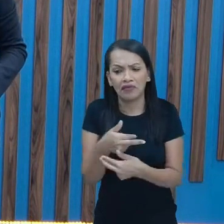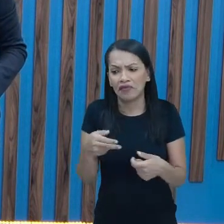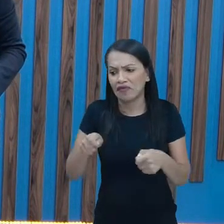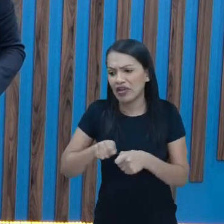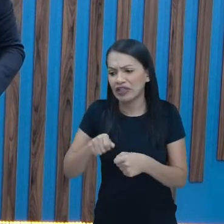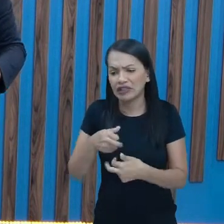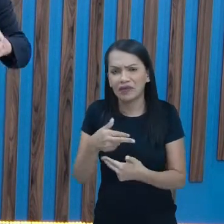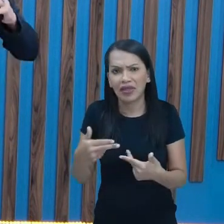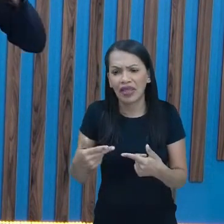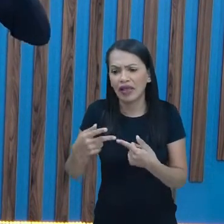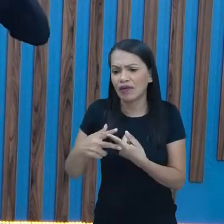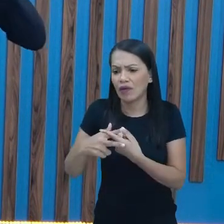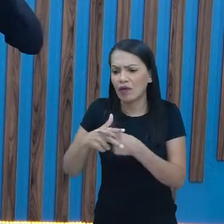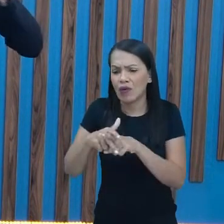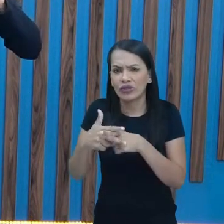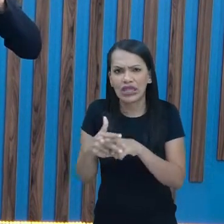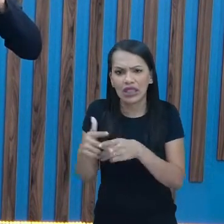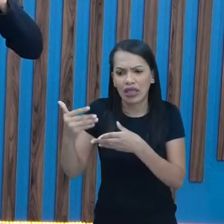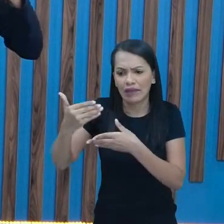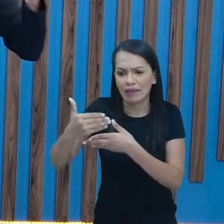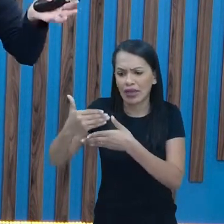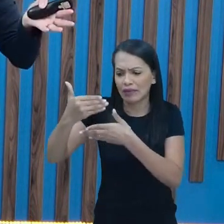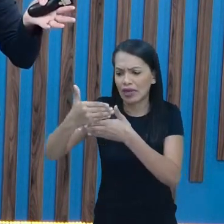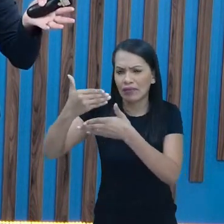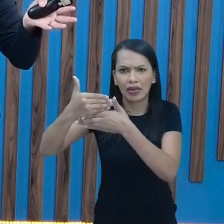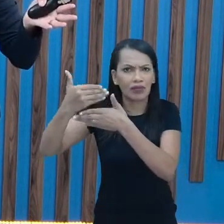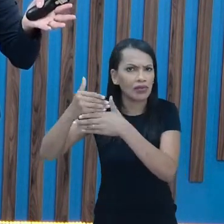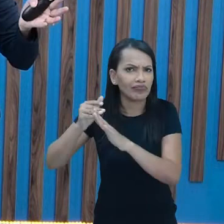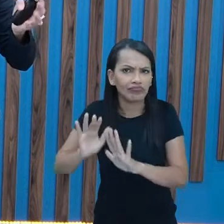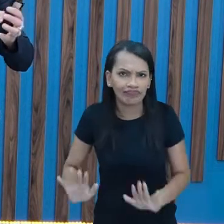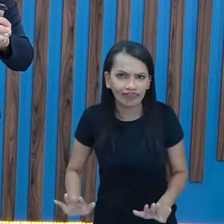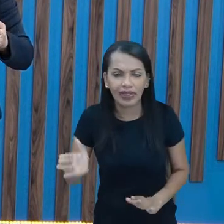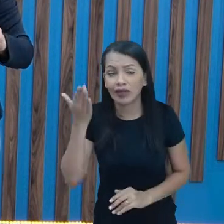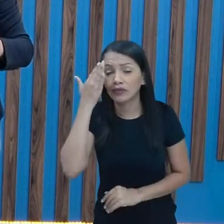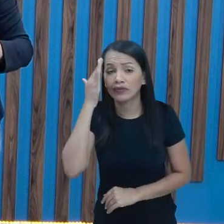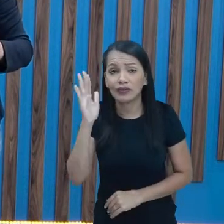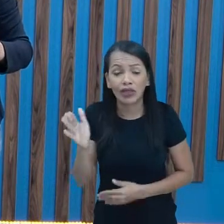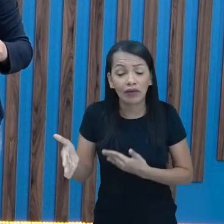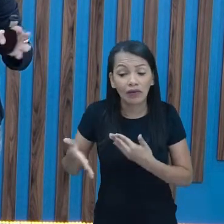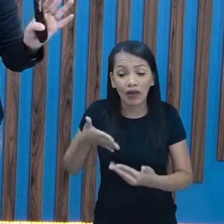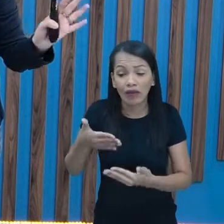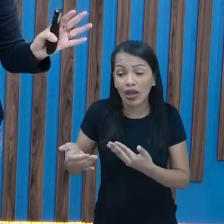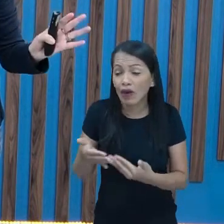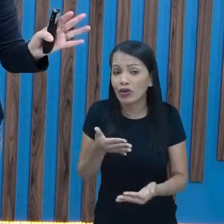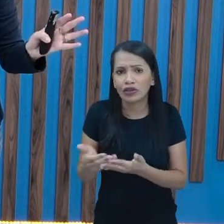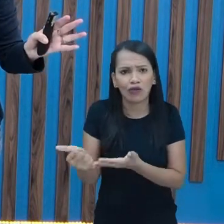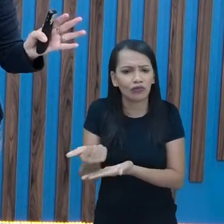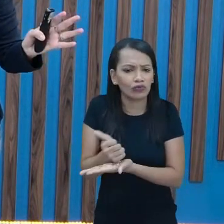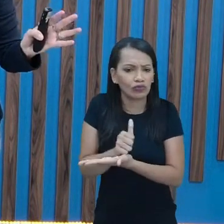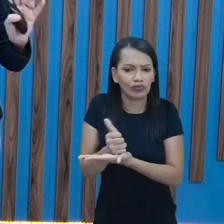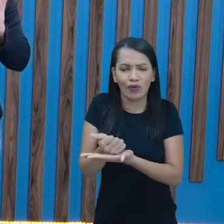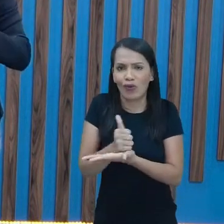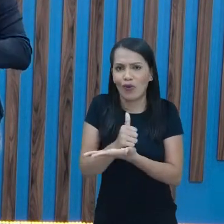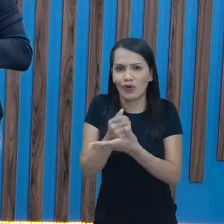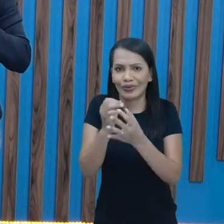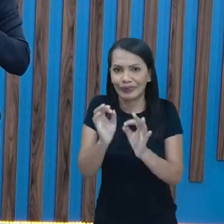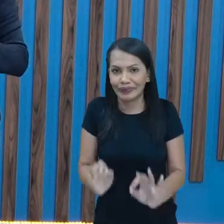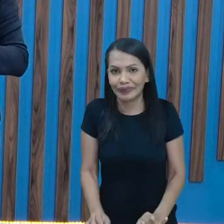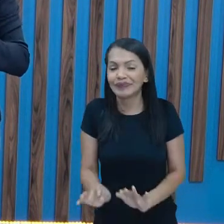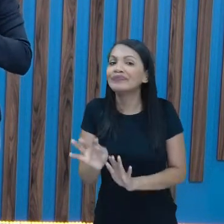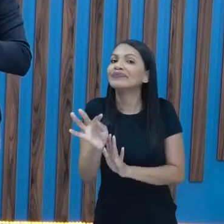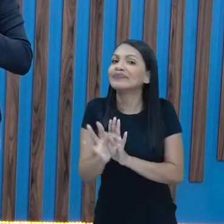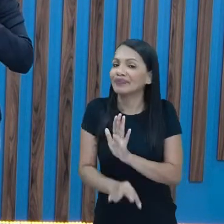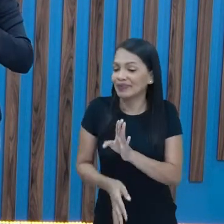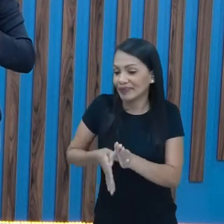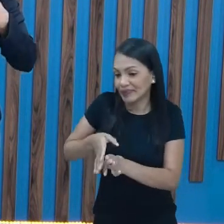algum eletrônico, alguma estante, algum móvel, não é? Algum jogo, certo? Texto